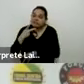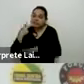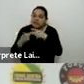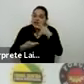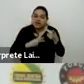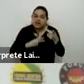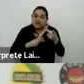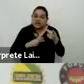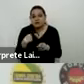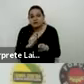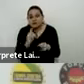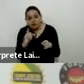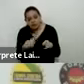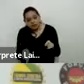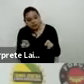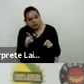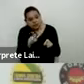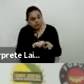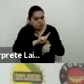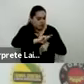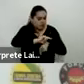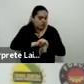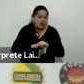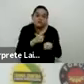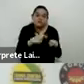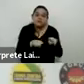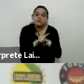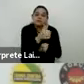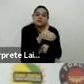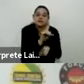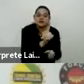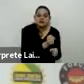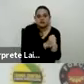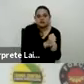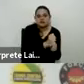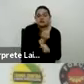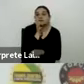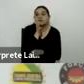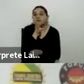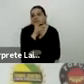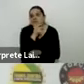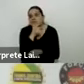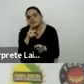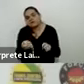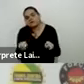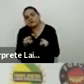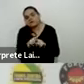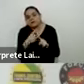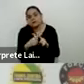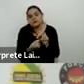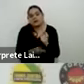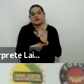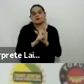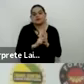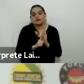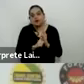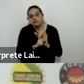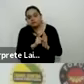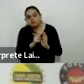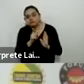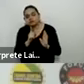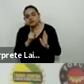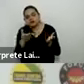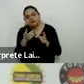retrocedemos 10 anos e que vamos demorar para voltar para o desenvolvimento em relação ao PIB que estávamos antes da pandemia. Mas